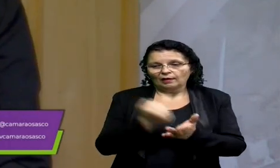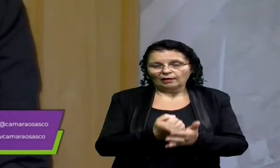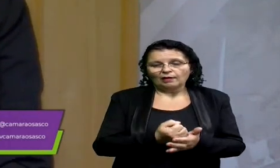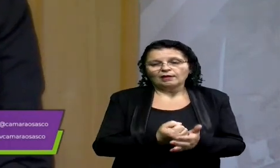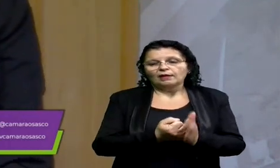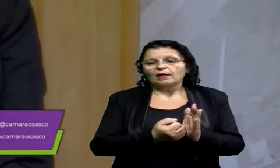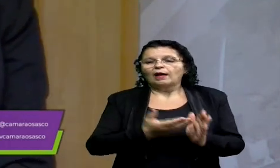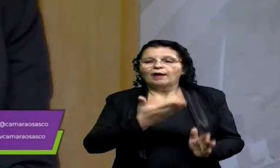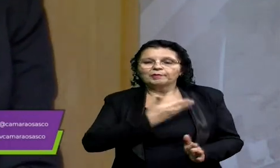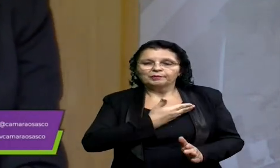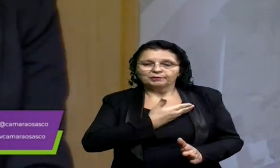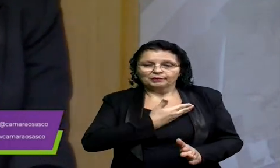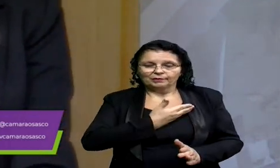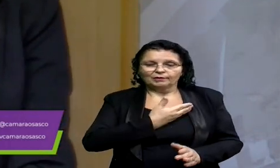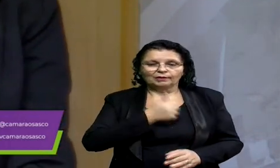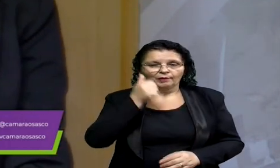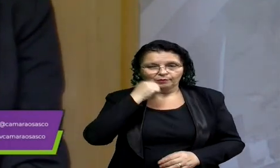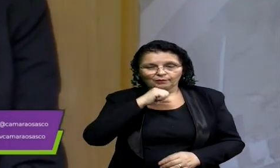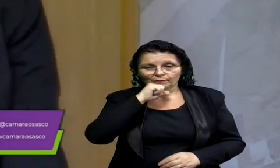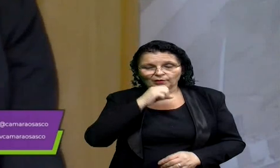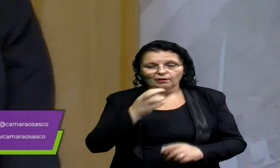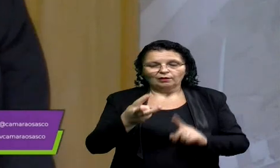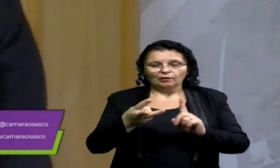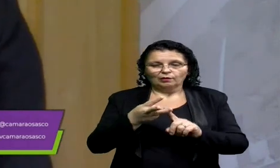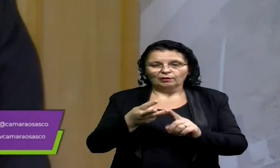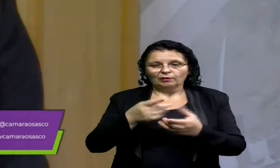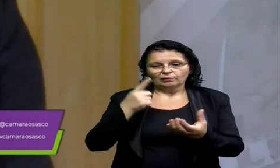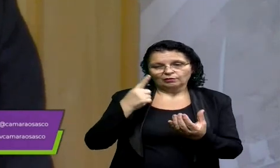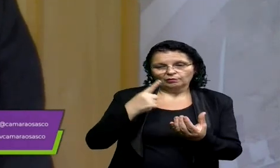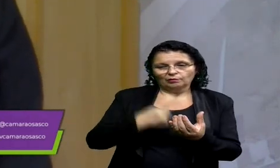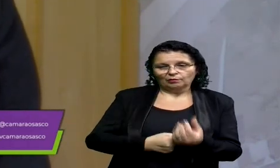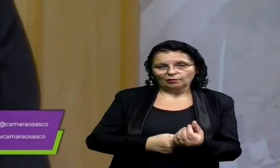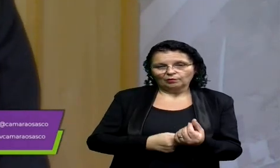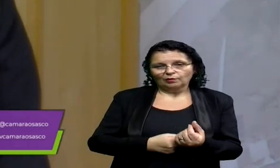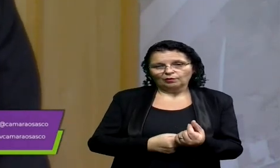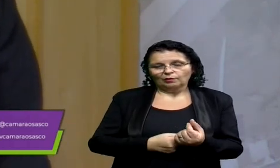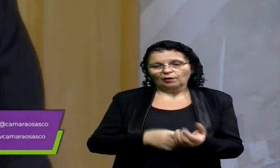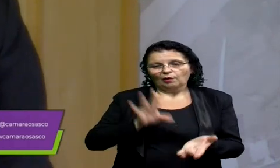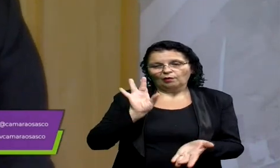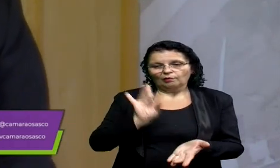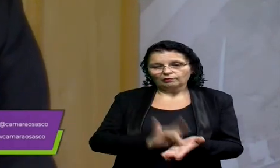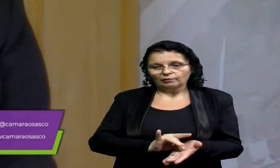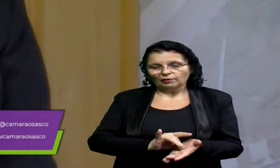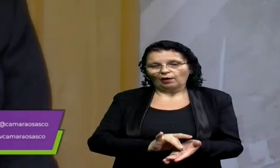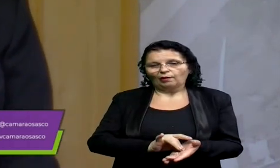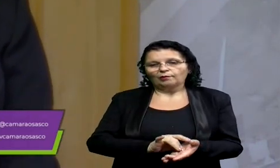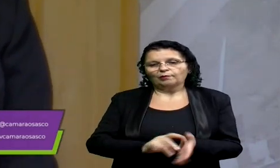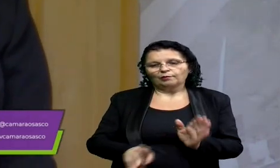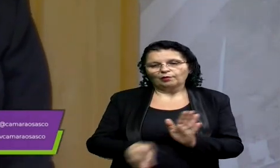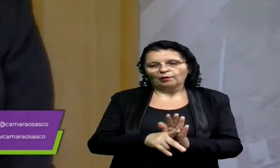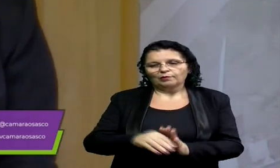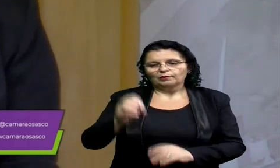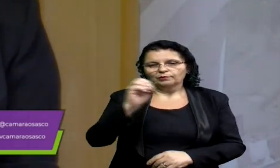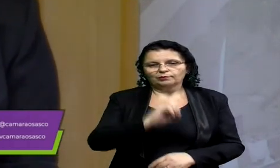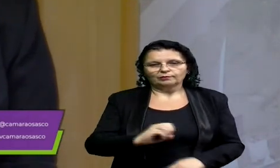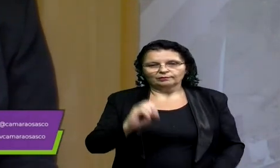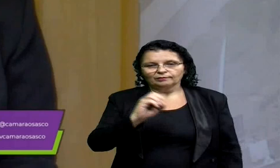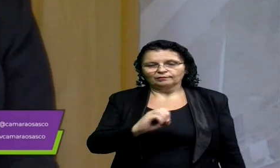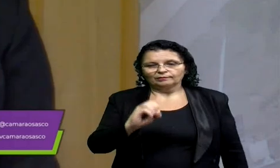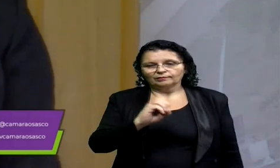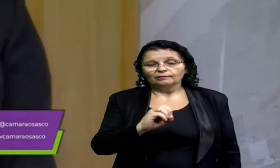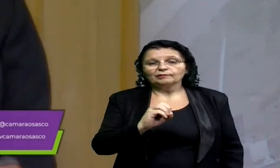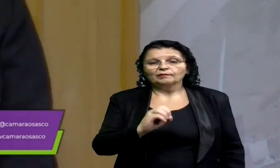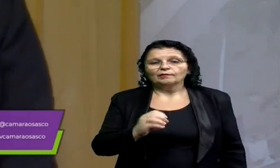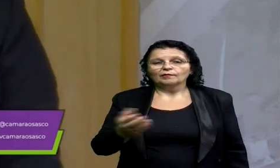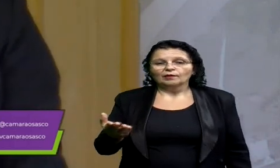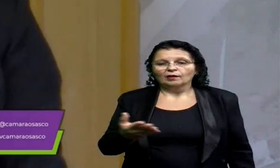mulher e o terceiro projeto que declara o cachorro quente como patrimônio cultural eer da nossa cidade